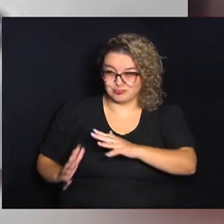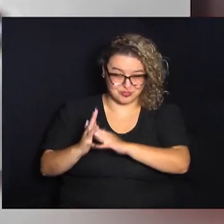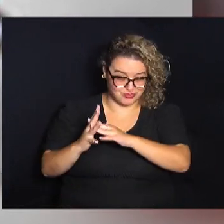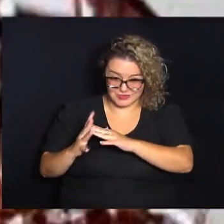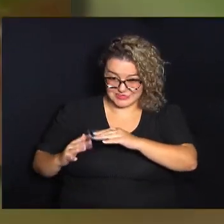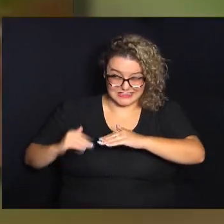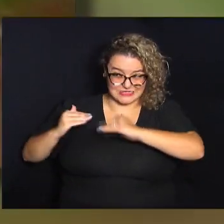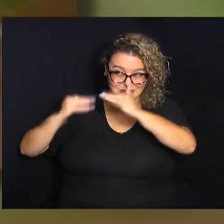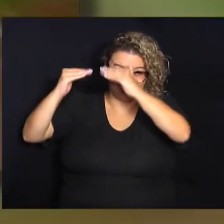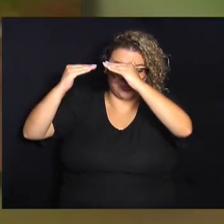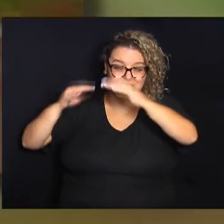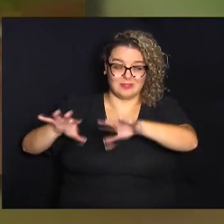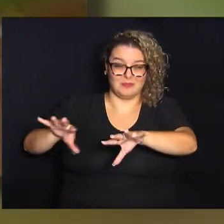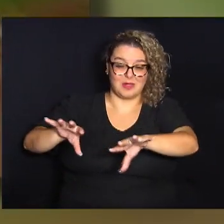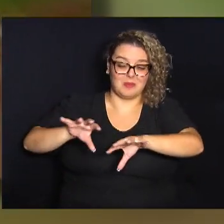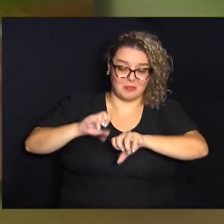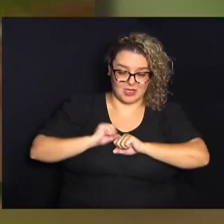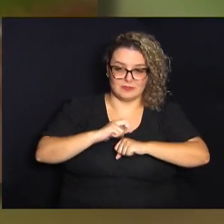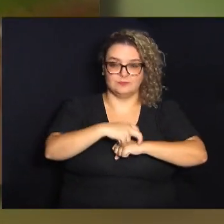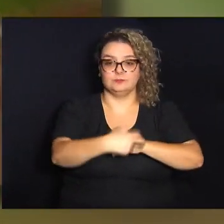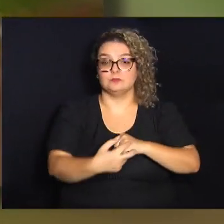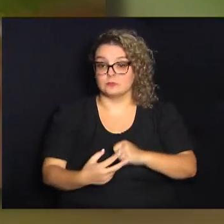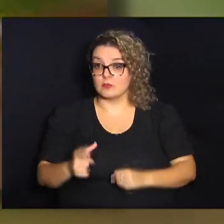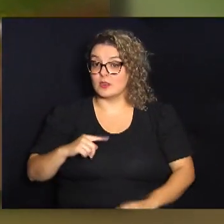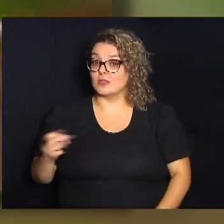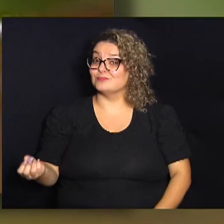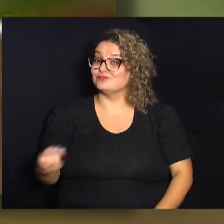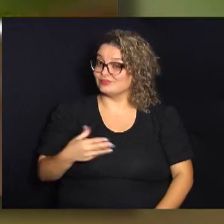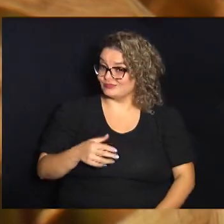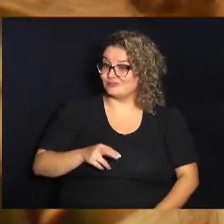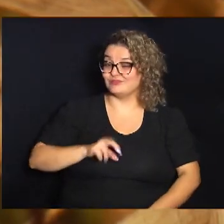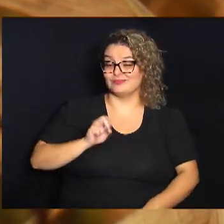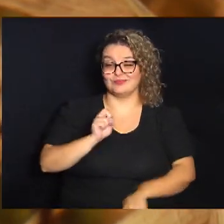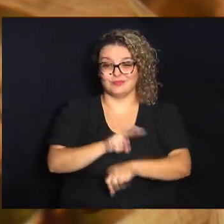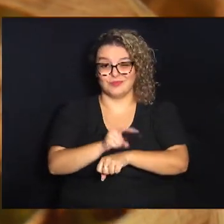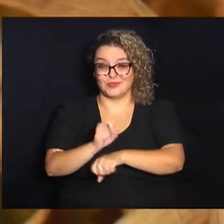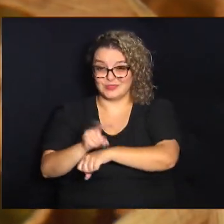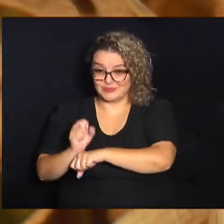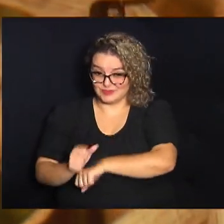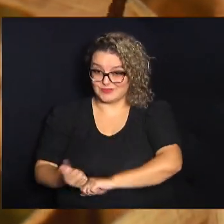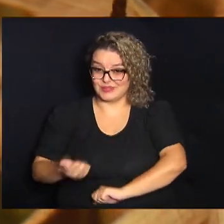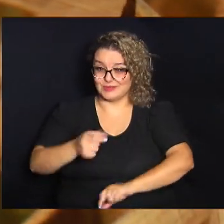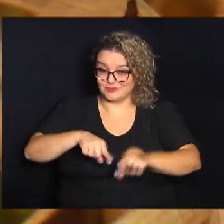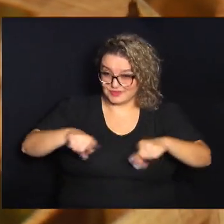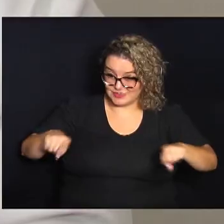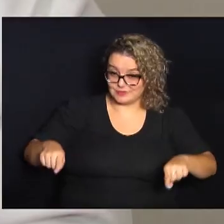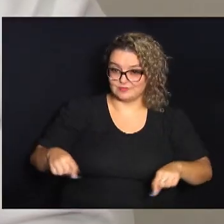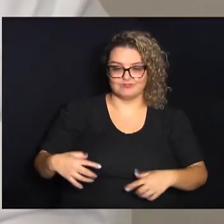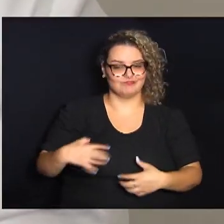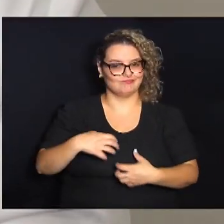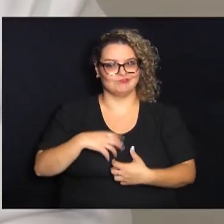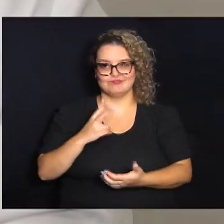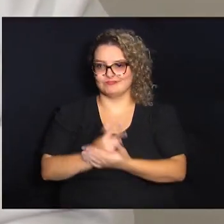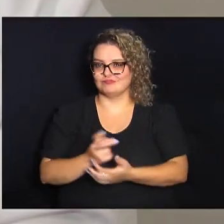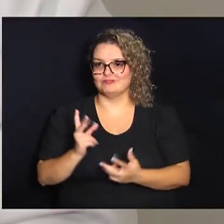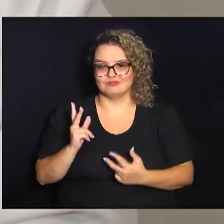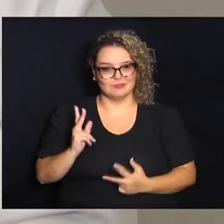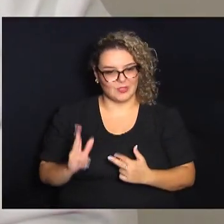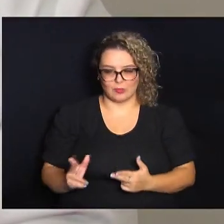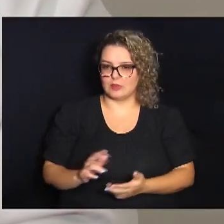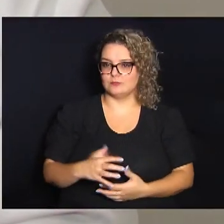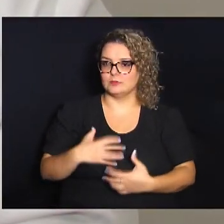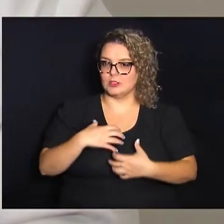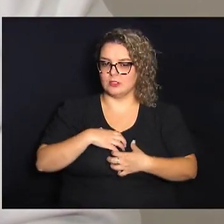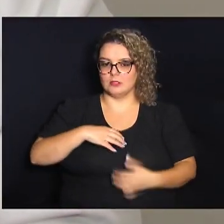infectados. Embora haja a introdução de novas versões do vírus no país, os sintomas são sempre os mesmos. Os principais sintomas